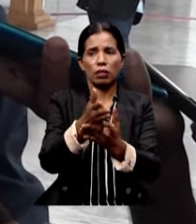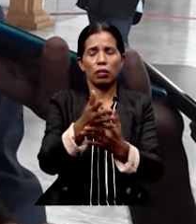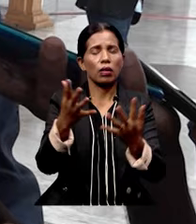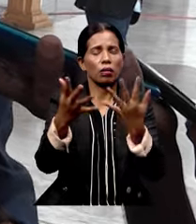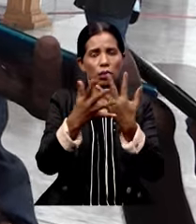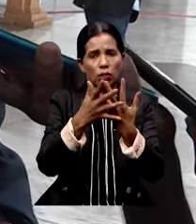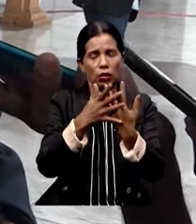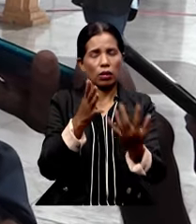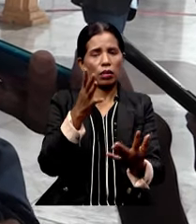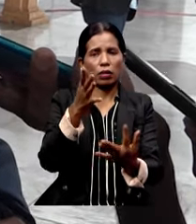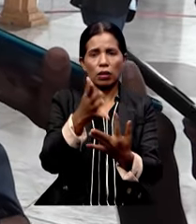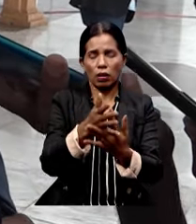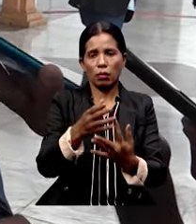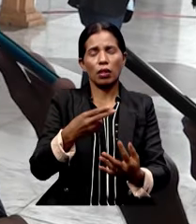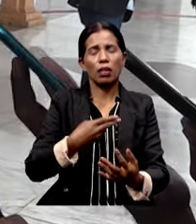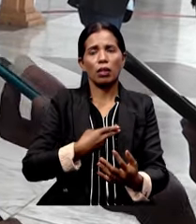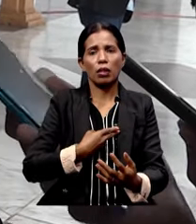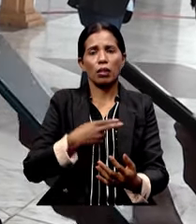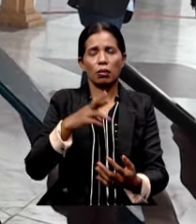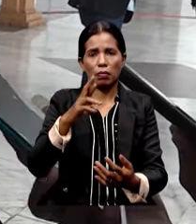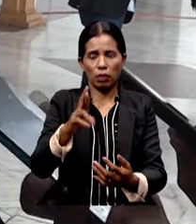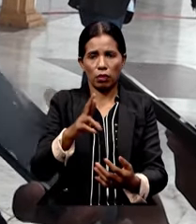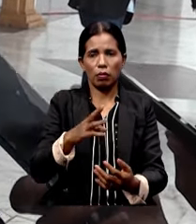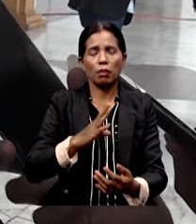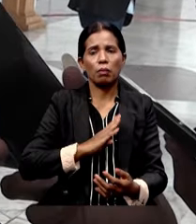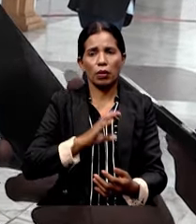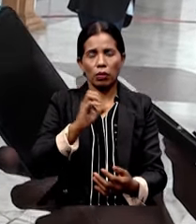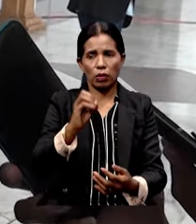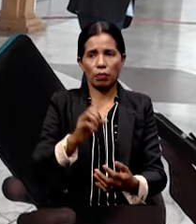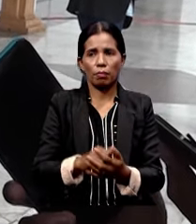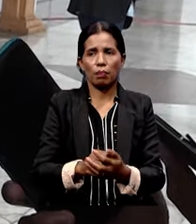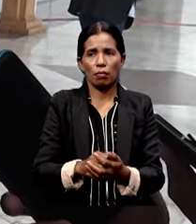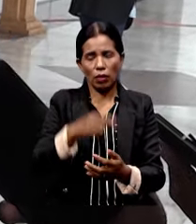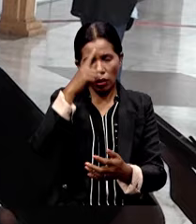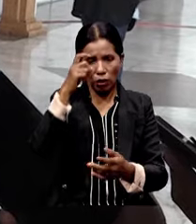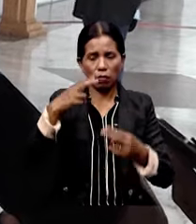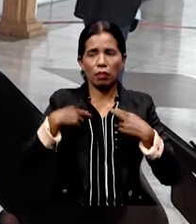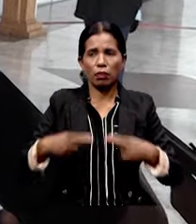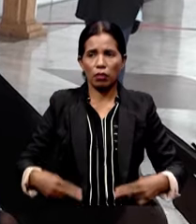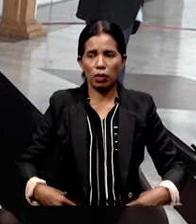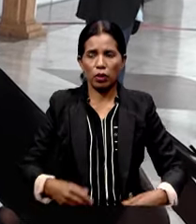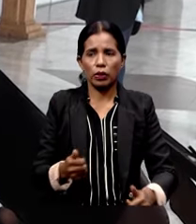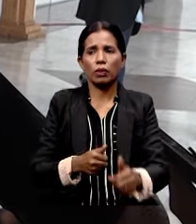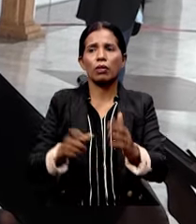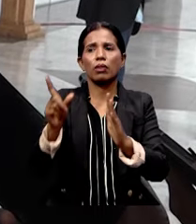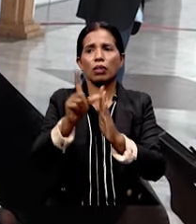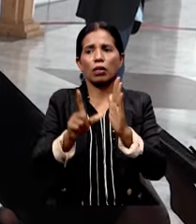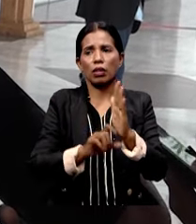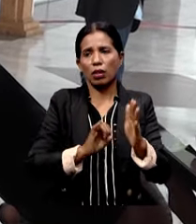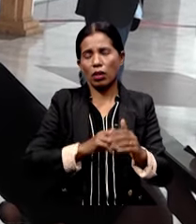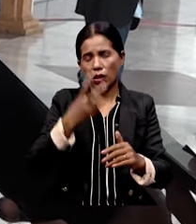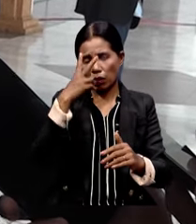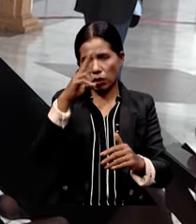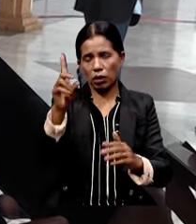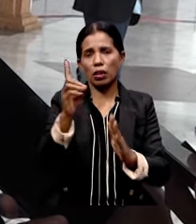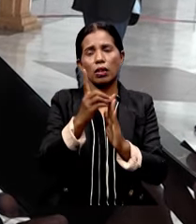ou tama Suai. Ema é a condenação e a razão humanitária, tuir decreto, ao aretiona decreto